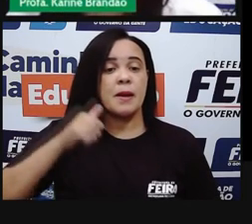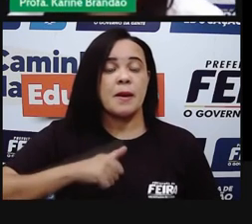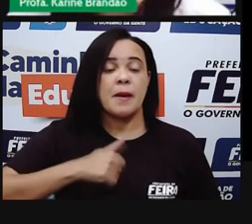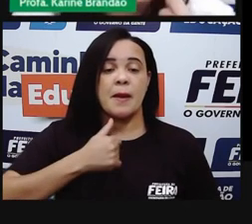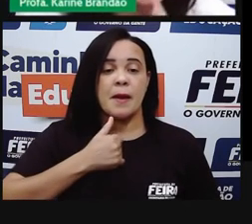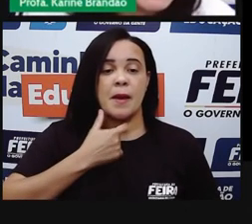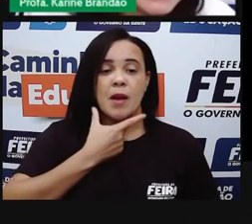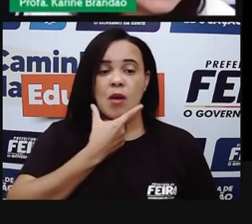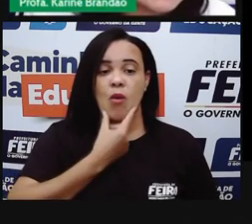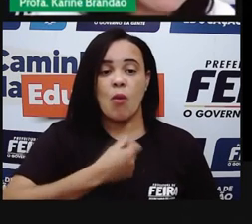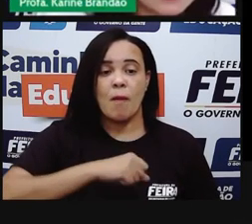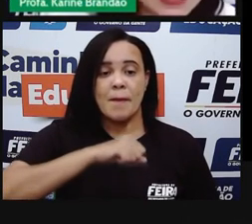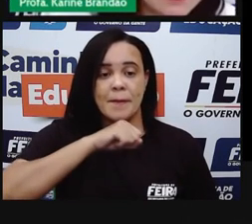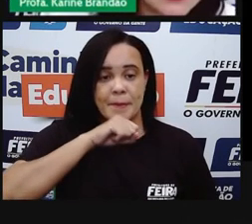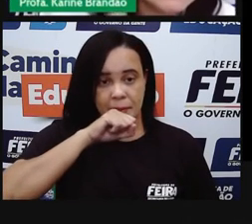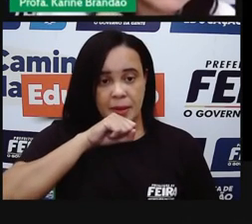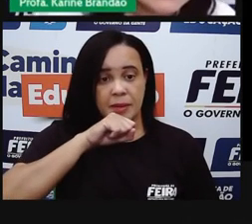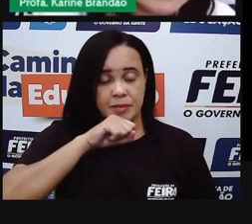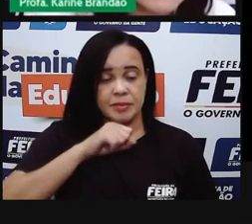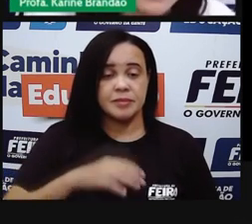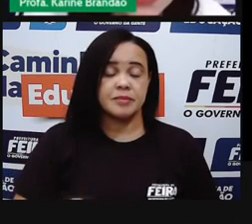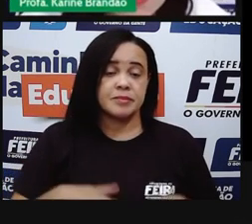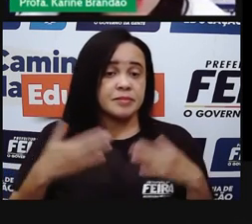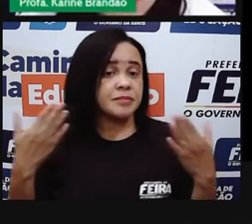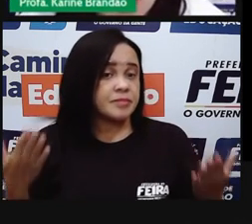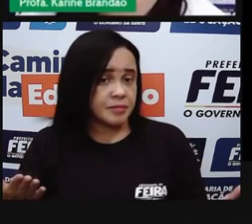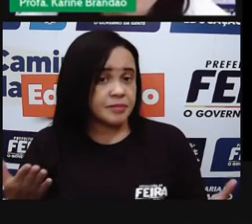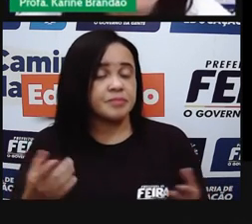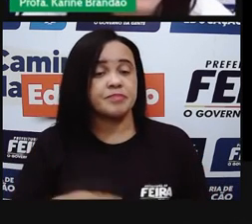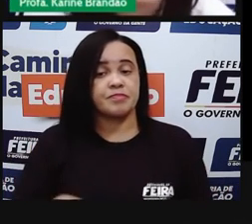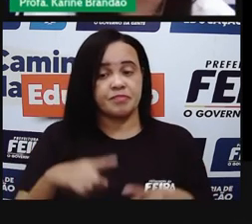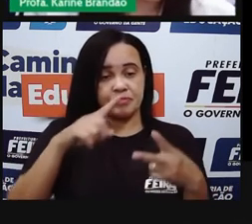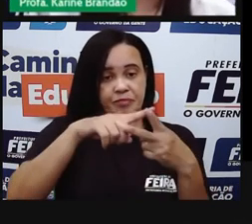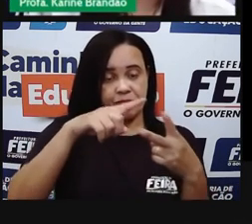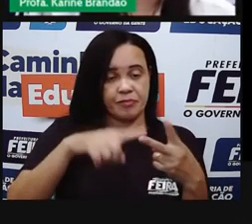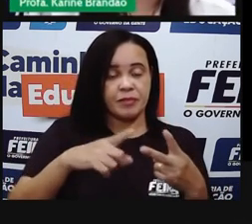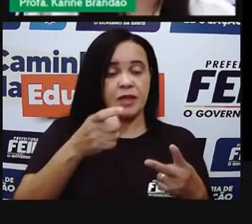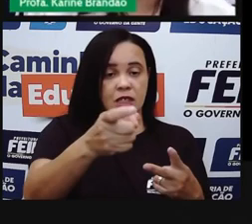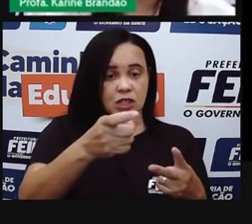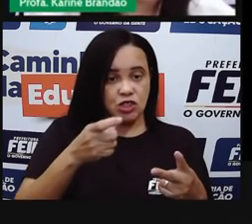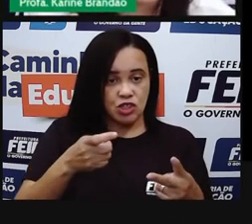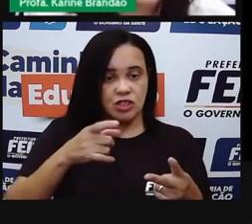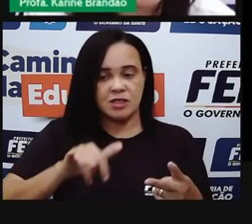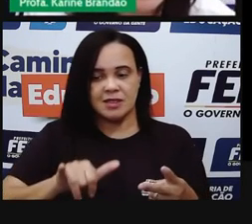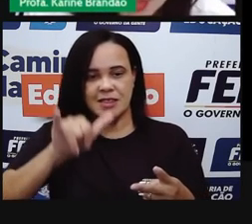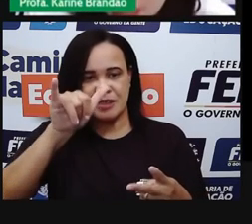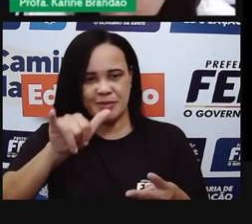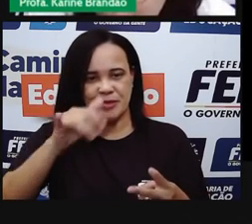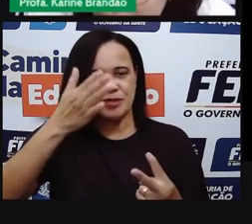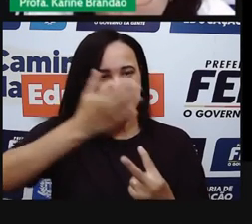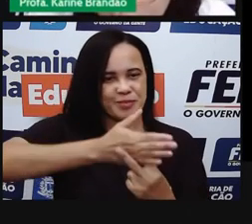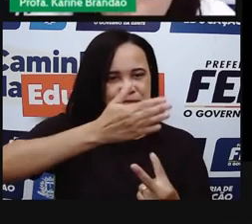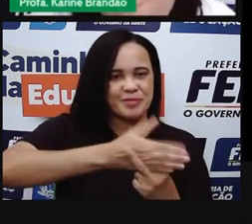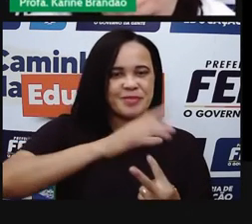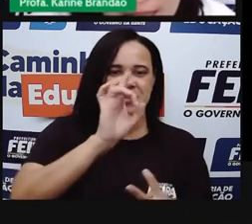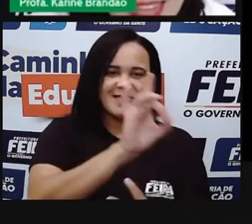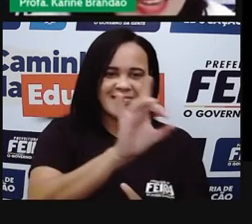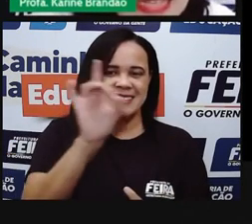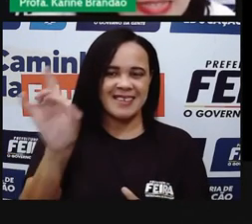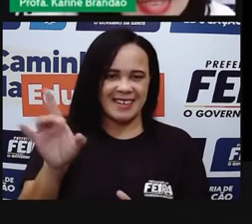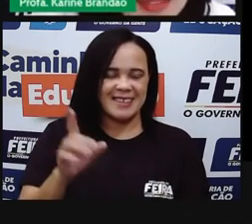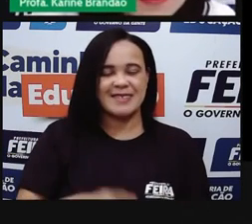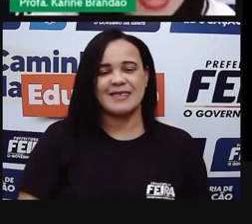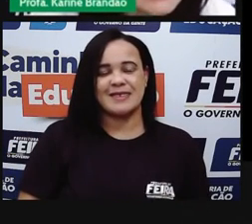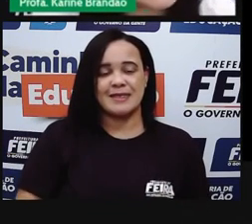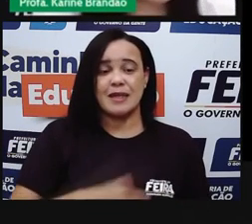Y. X que veio da mãe, Y que veio do pai. Sacou? Beleza? E agora, e